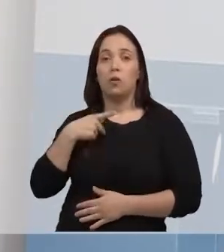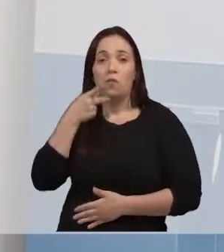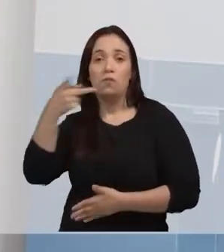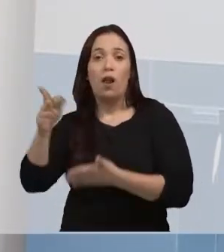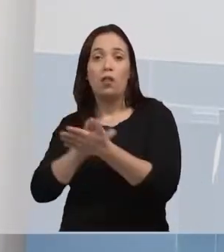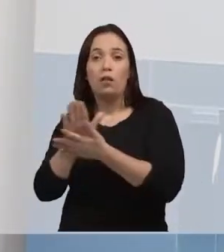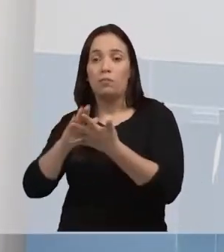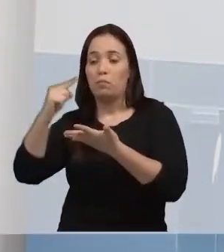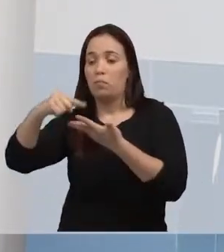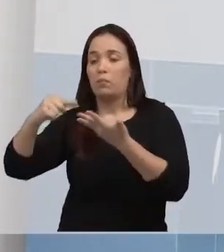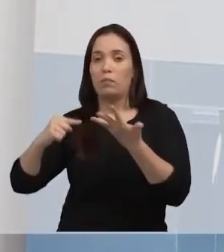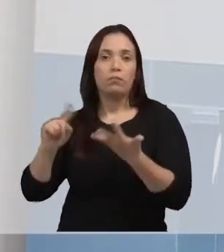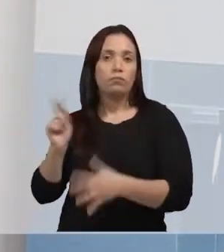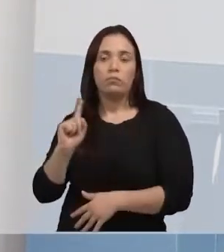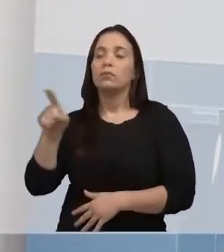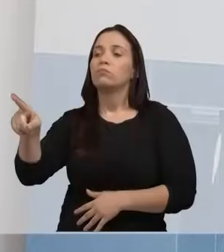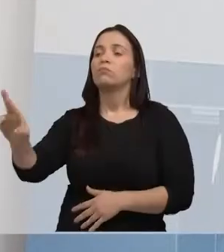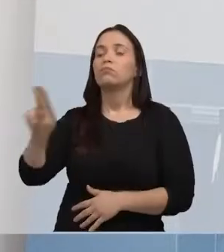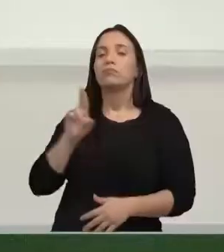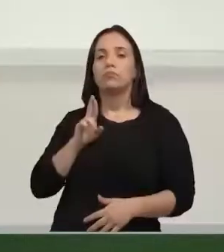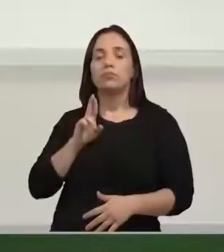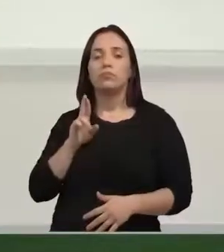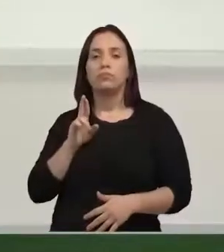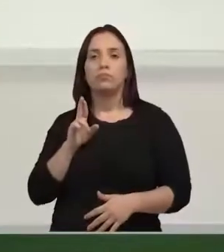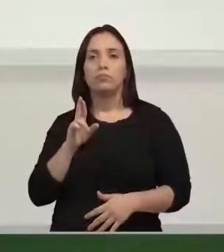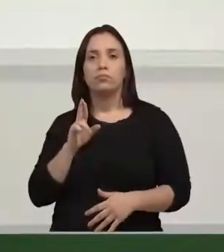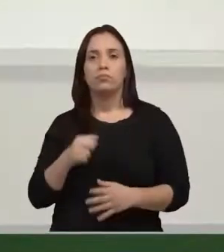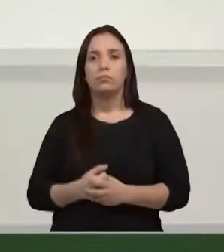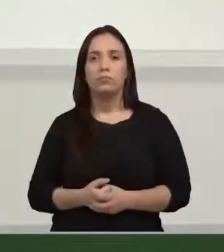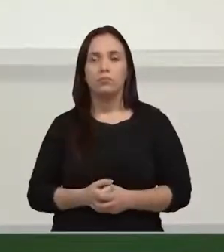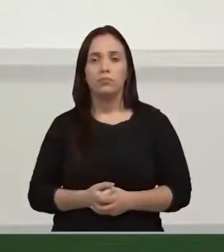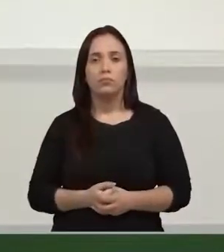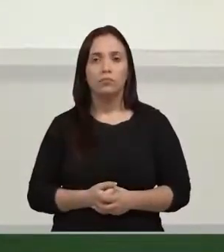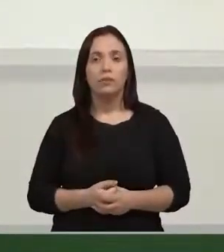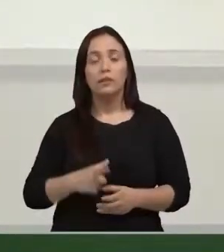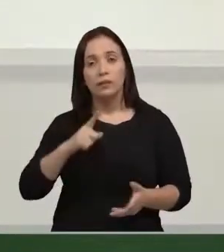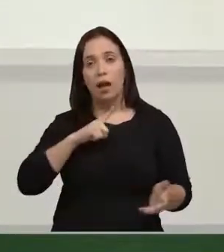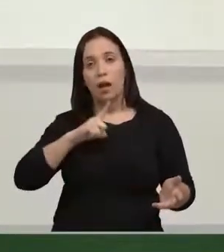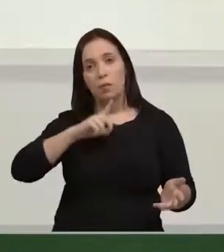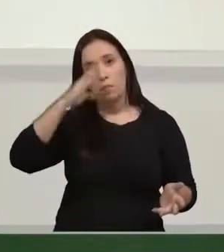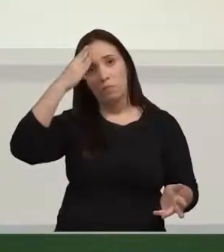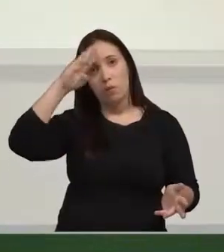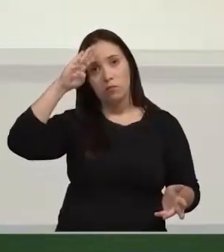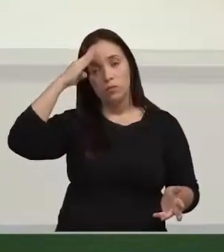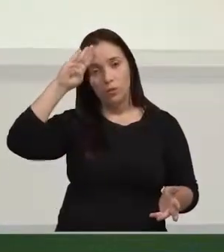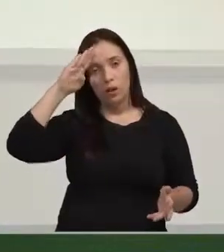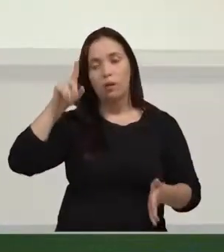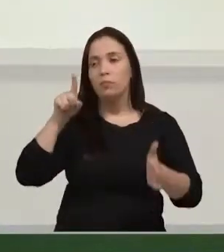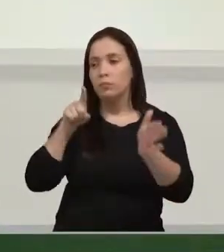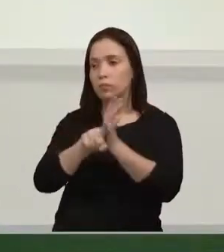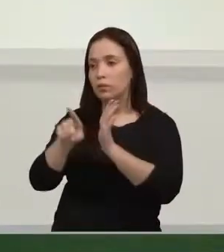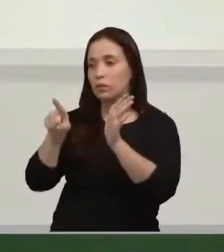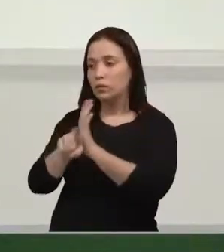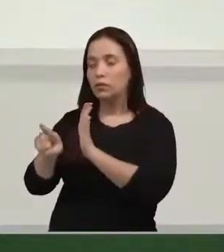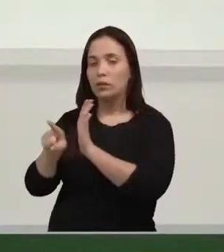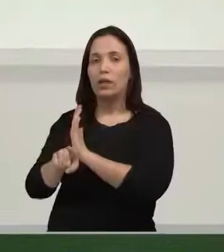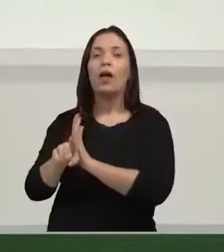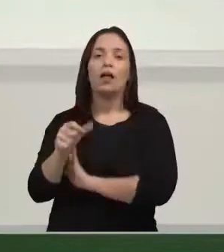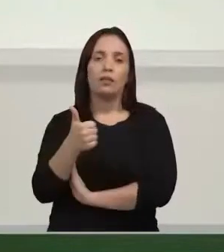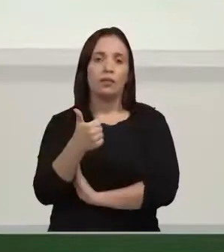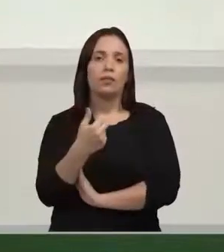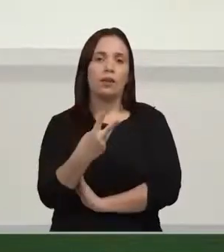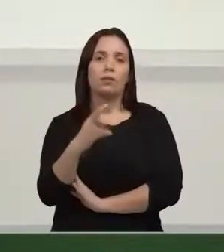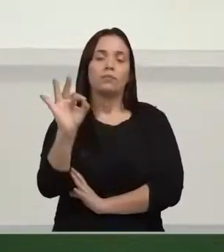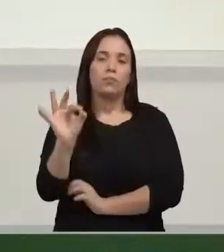Consolidado. A palavra certa é essa. O Lula tem 18. Para você ter ideia, a outra grande liderança consolidada é o Lula com 18 pontos. Todos os outros que